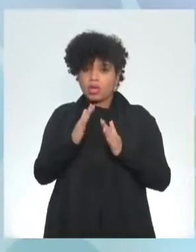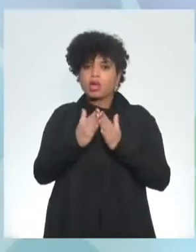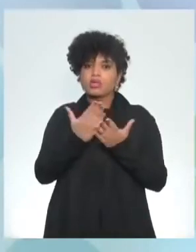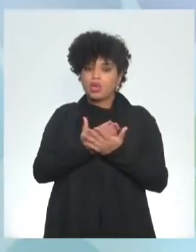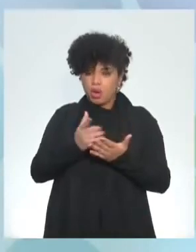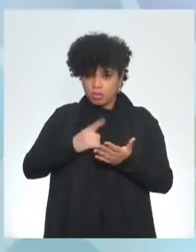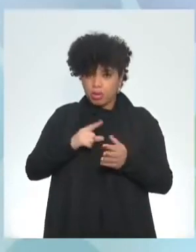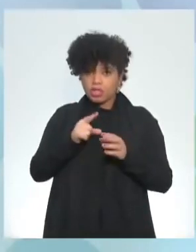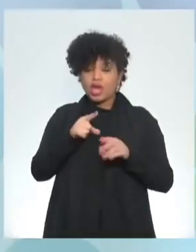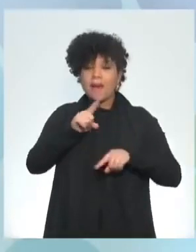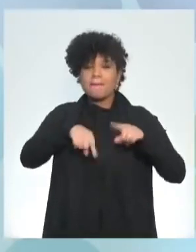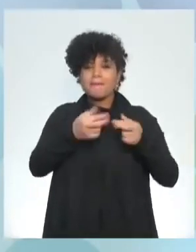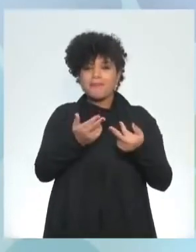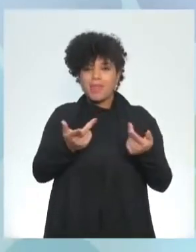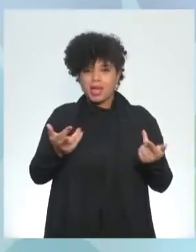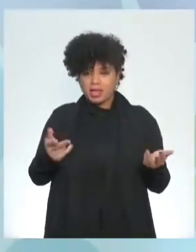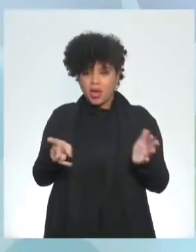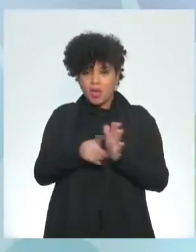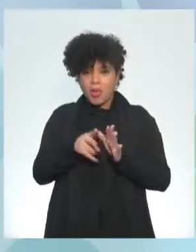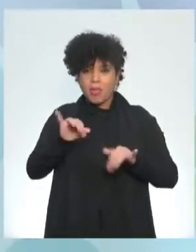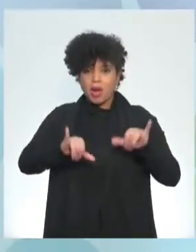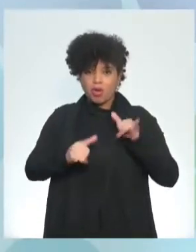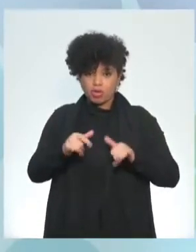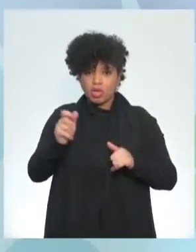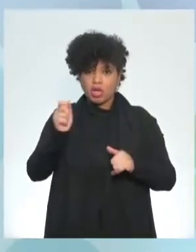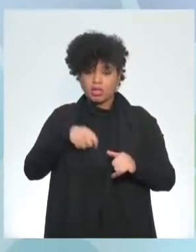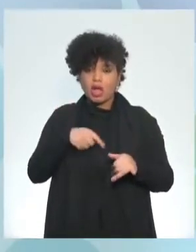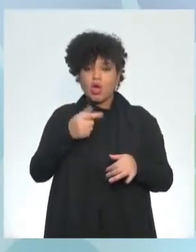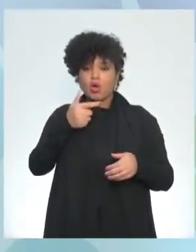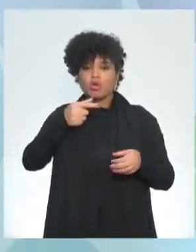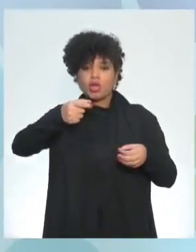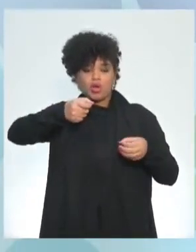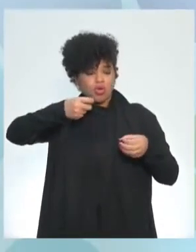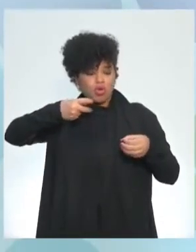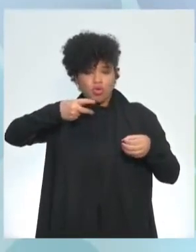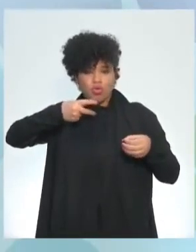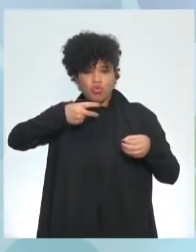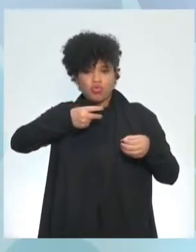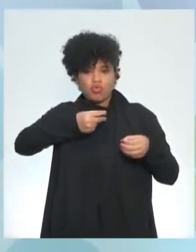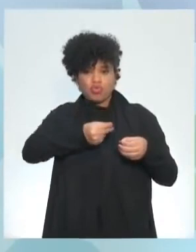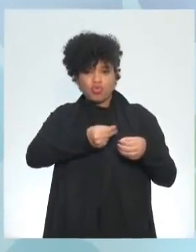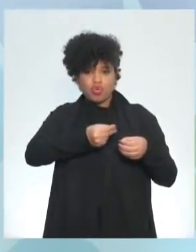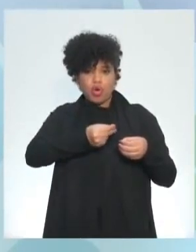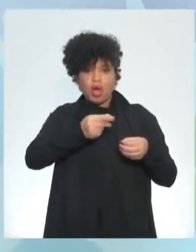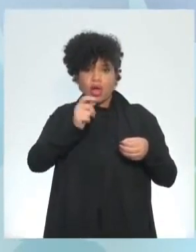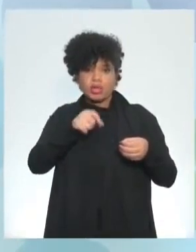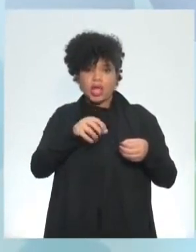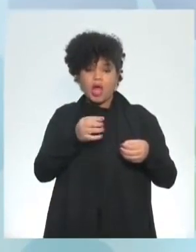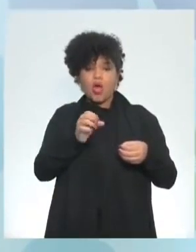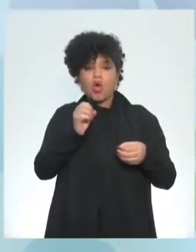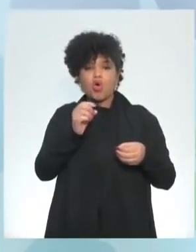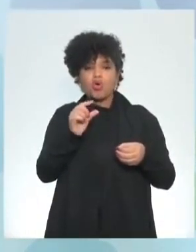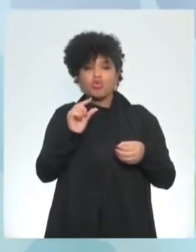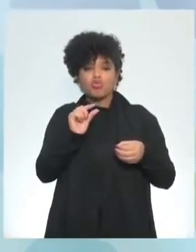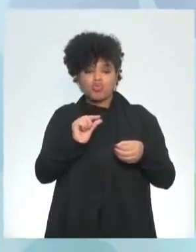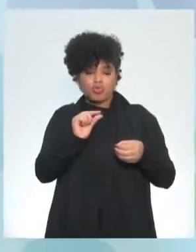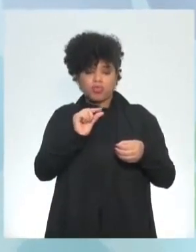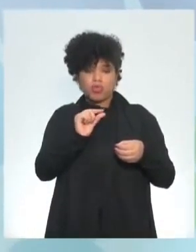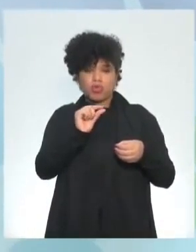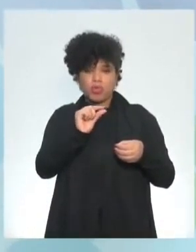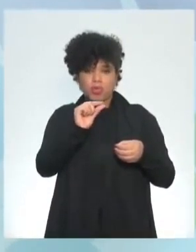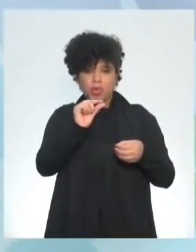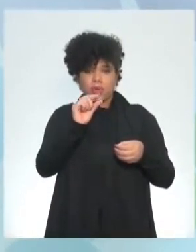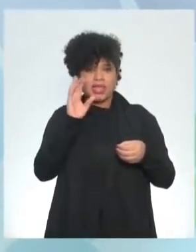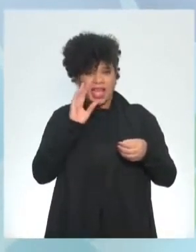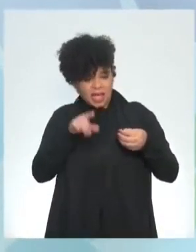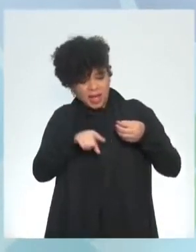de laboratório e pode usar a pipeta também para utilizar ou o tubo de ensaio graduado ou becker com graduação